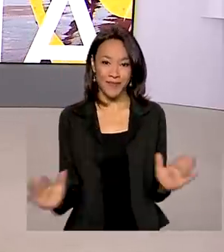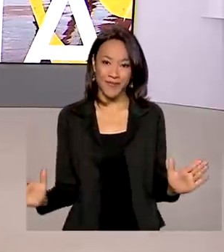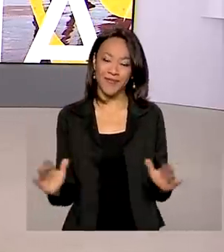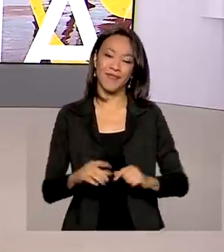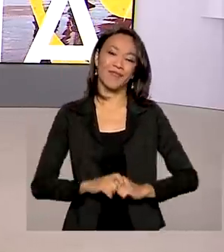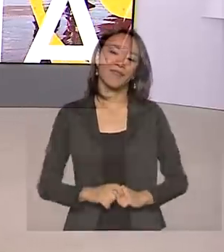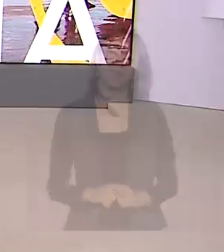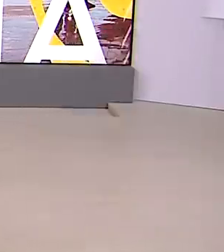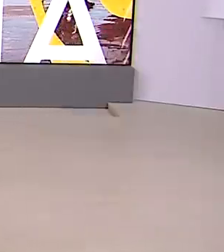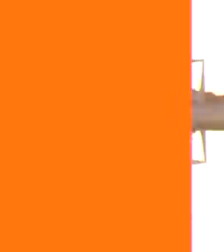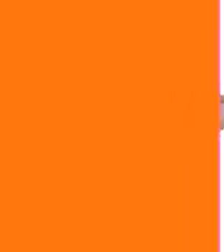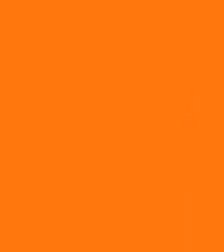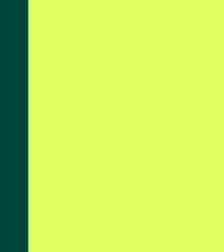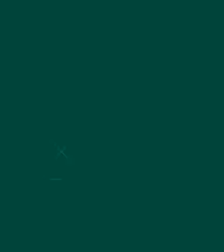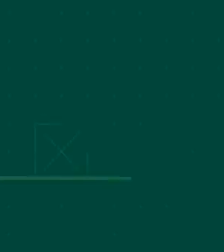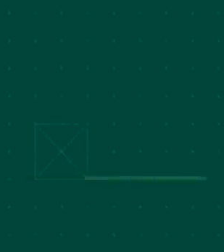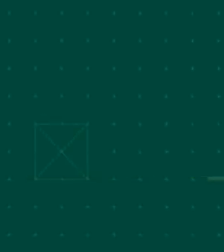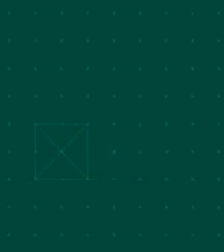começando a